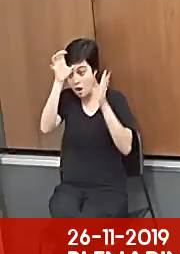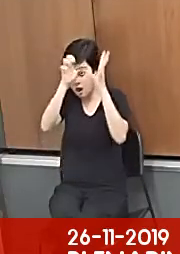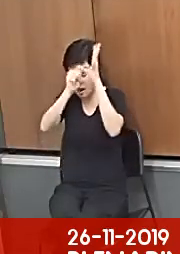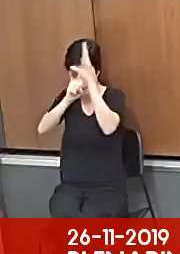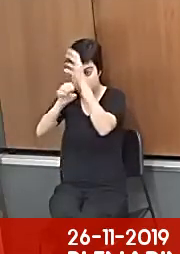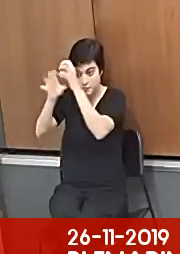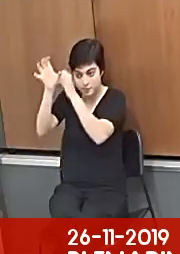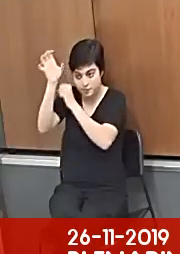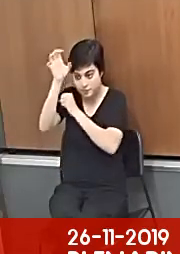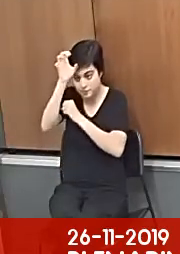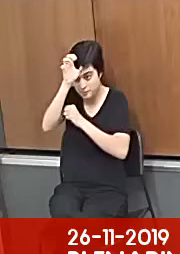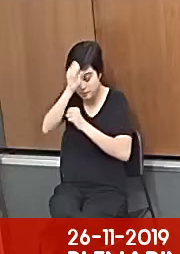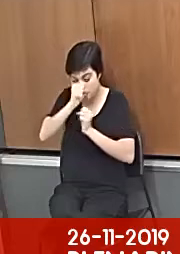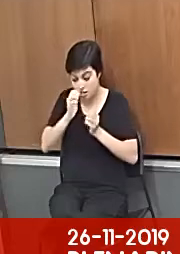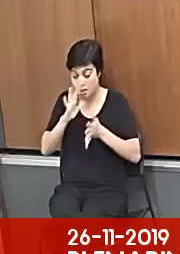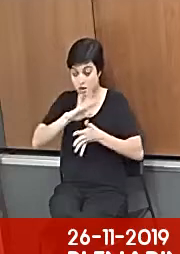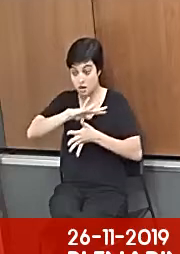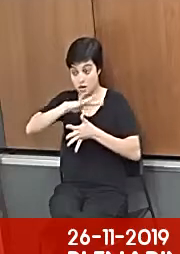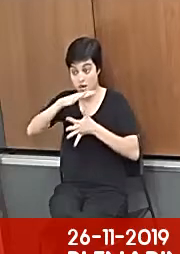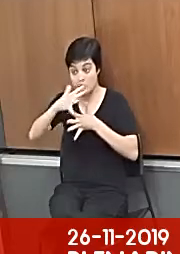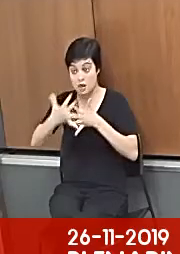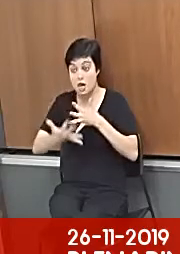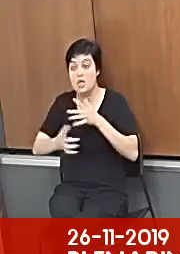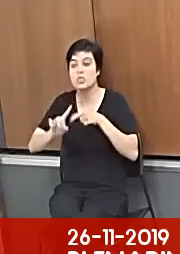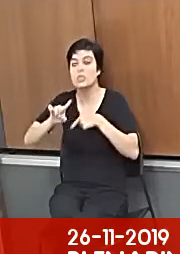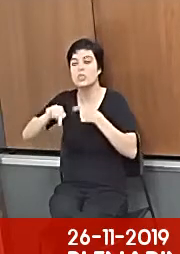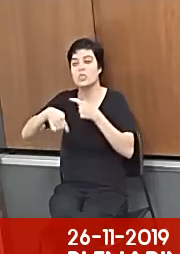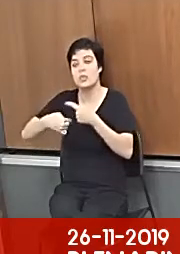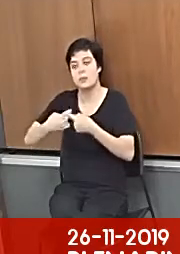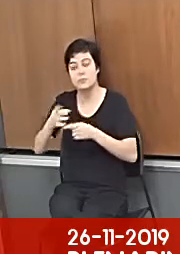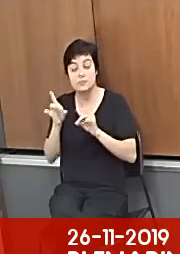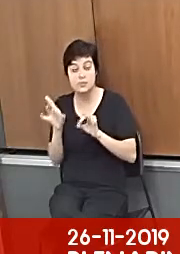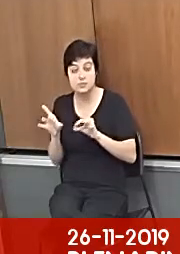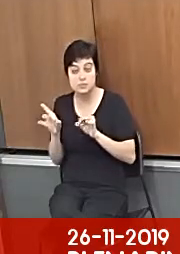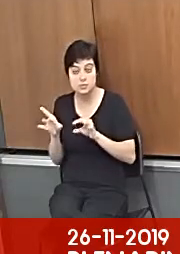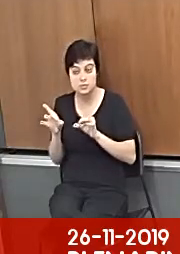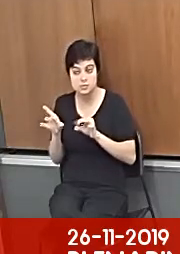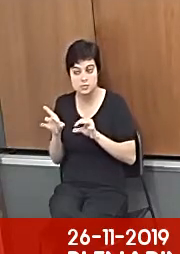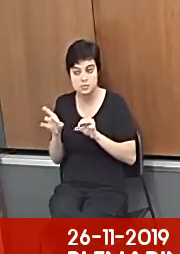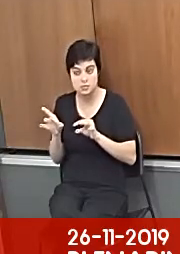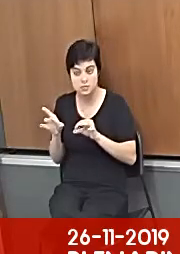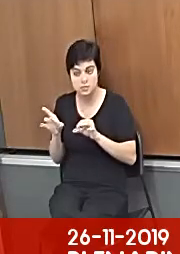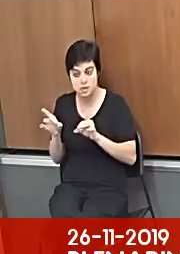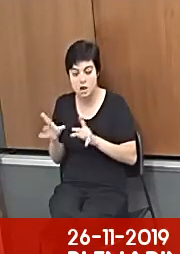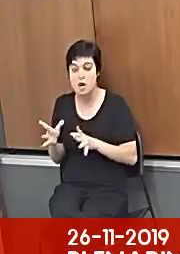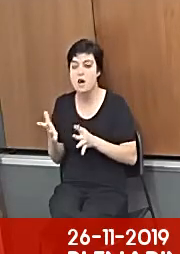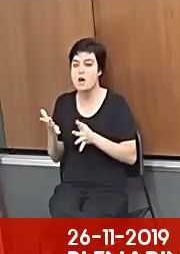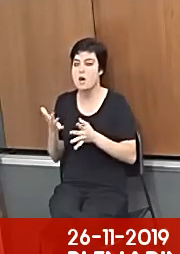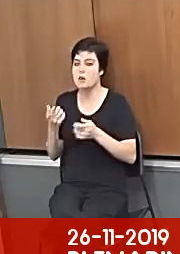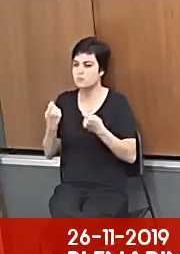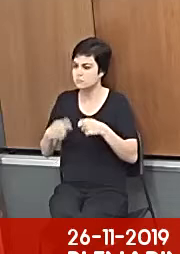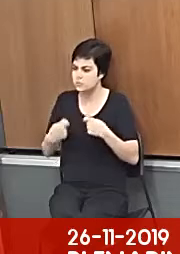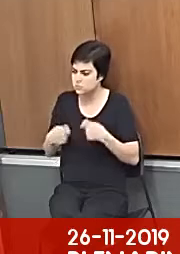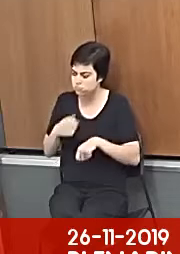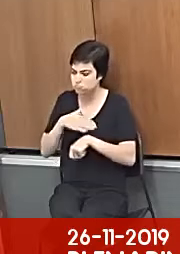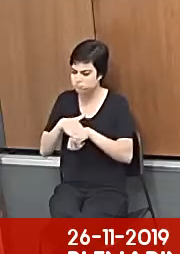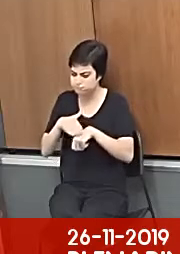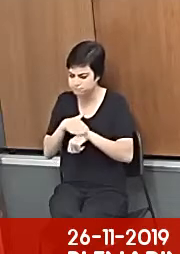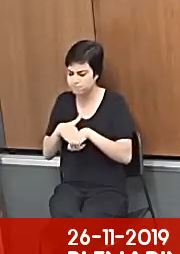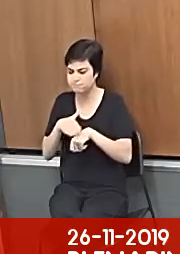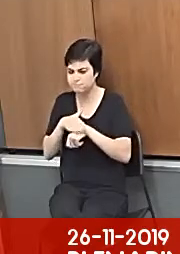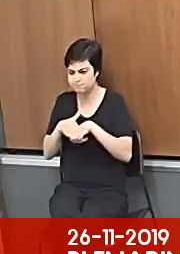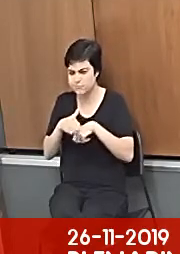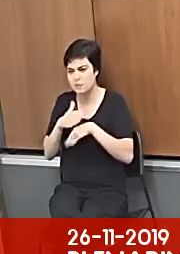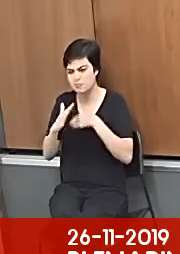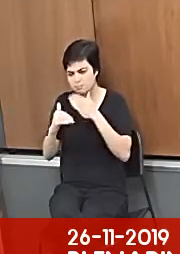alfabetizado e ensinado em Libras, e depois de um método especial, que precisamos aí sim depois de um aprimoramento,